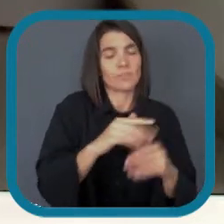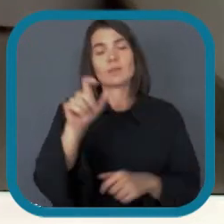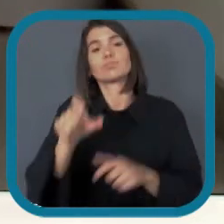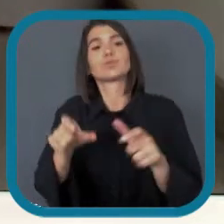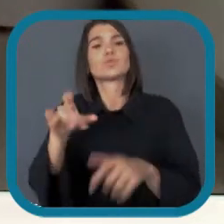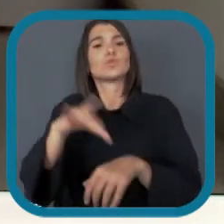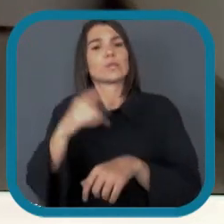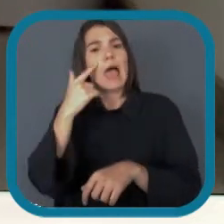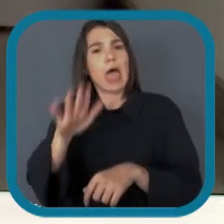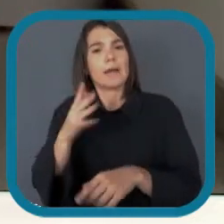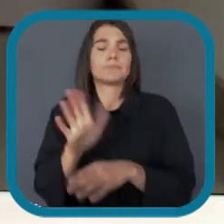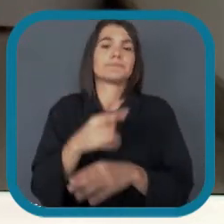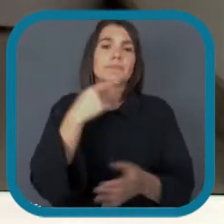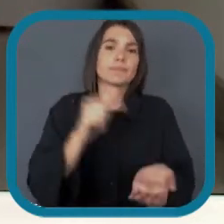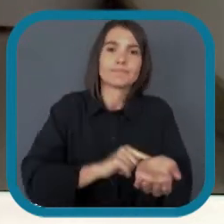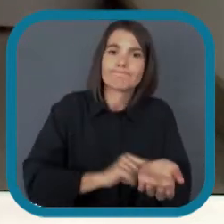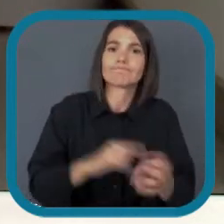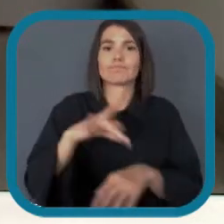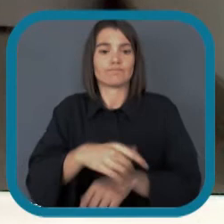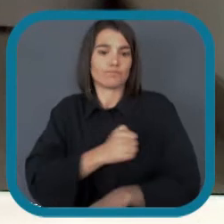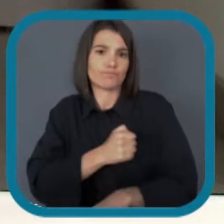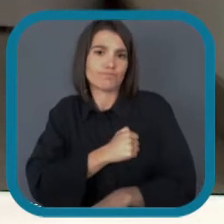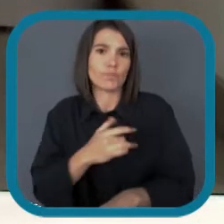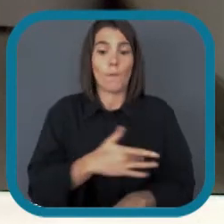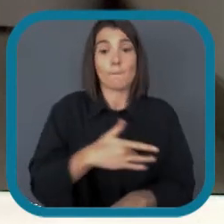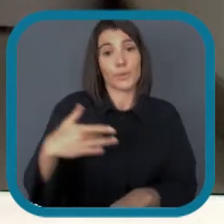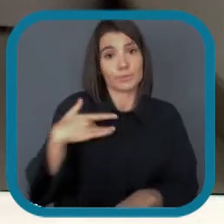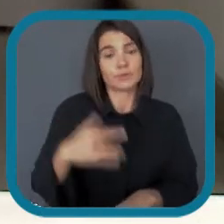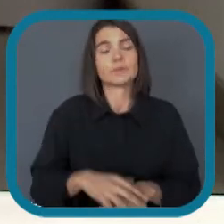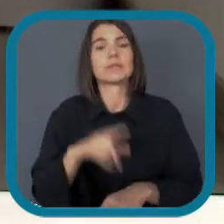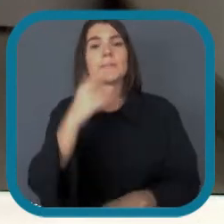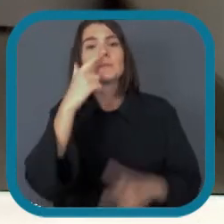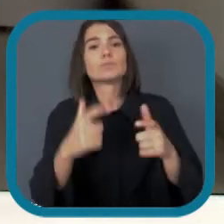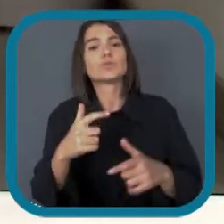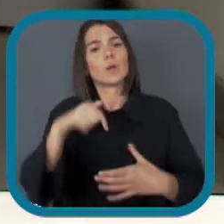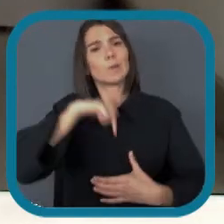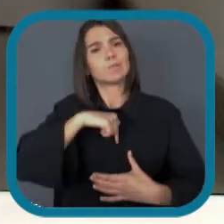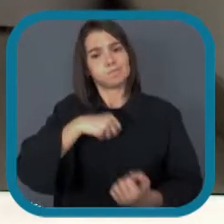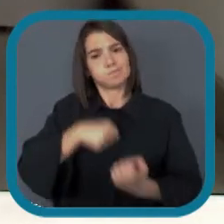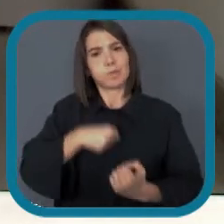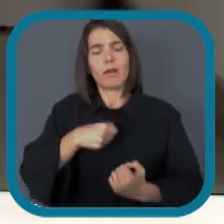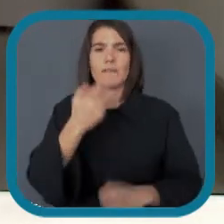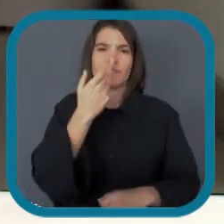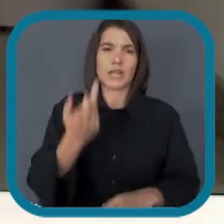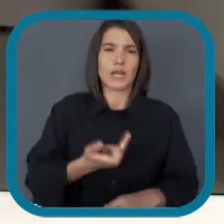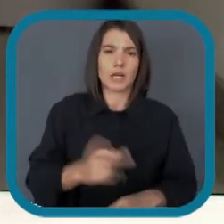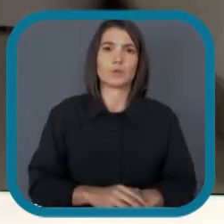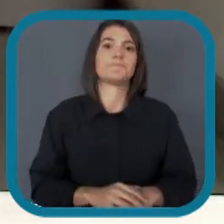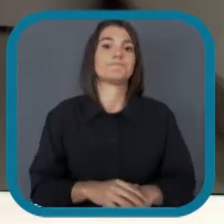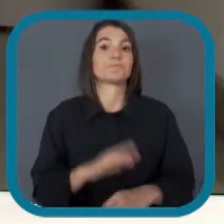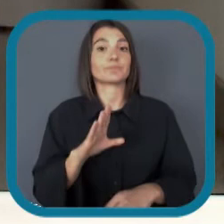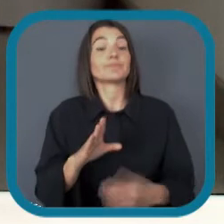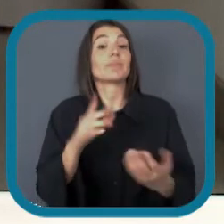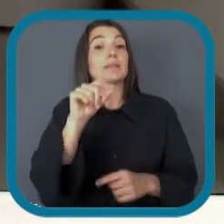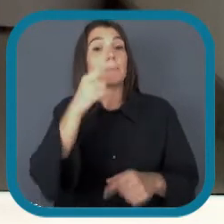anos, pessoas com doenças crónicas como diabetes, doenças cardíacas ou pulmonares e pessoas com o sistema imunitário enfraquecido.